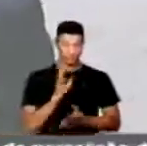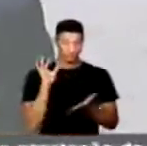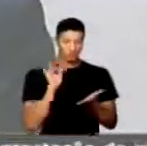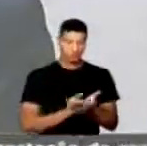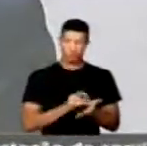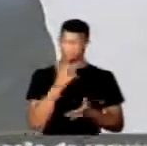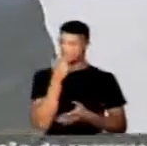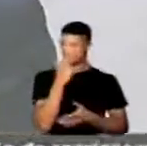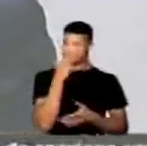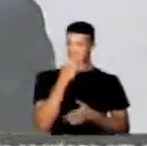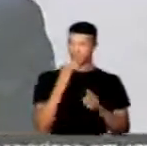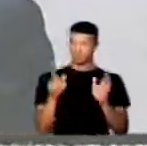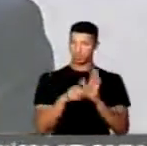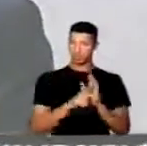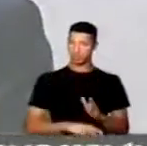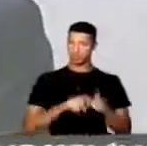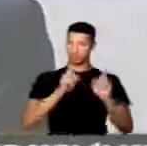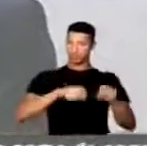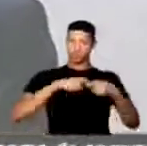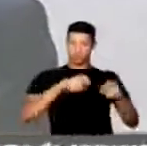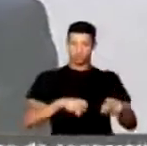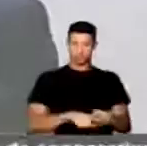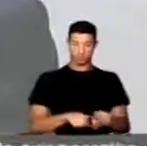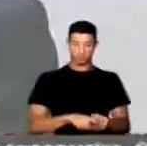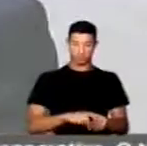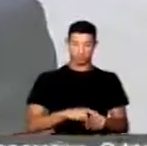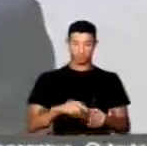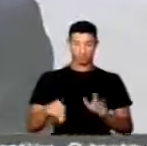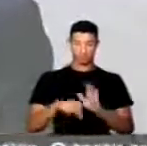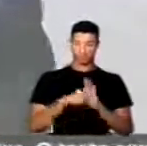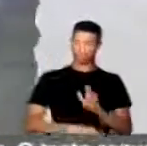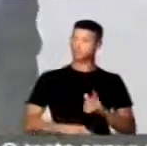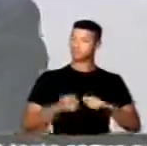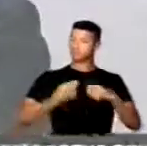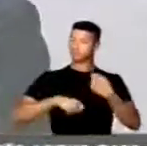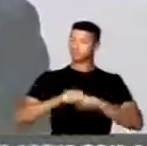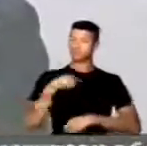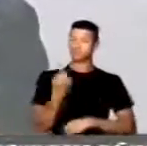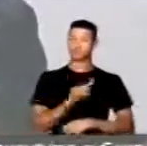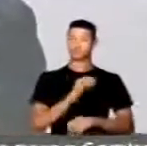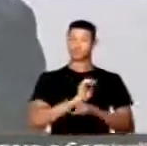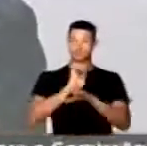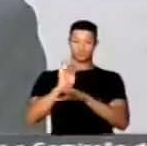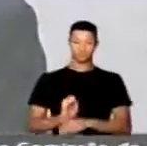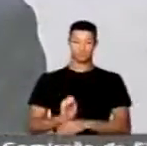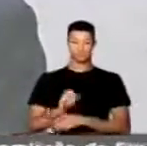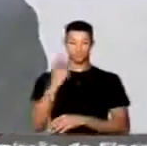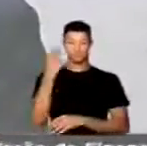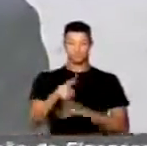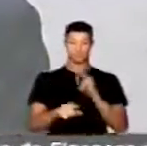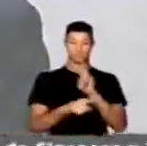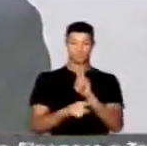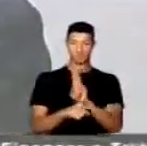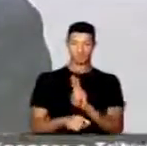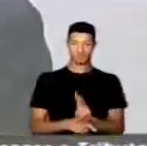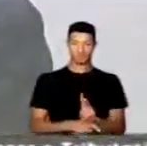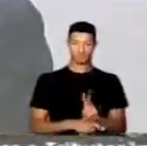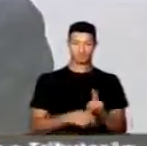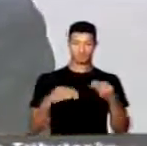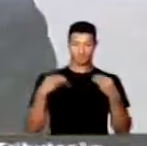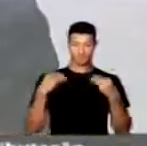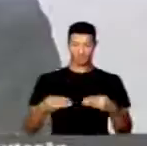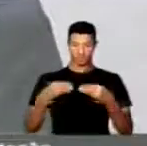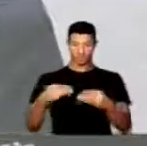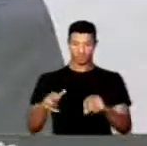realidades parecidas de pequenas propriedades rurais, que são mola mestra da economia de nossos estados. Então, a sua defesa do